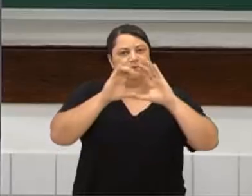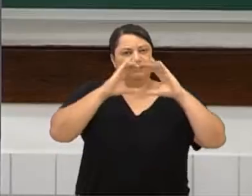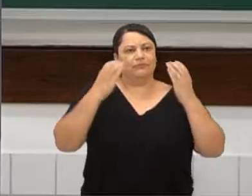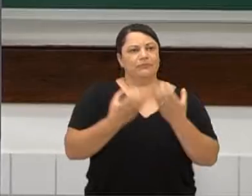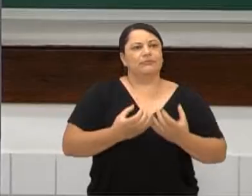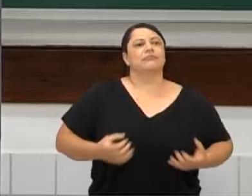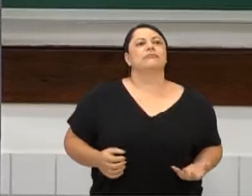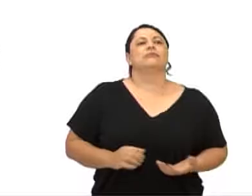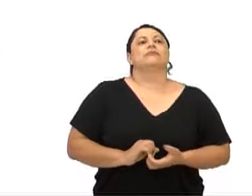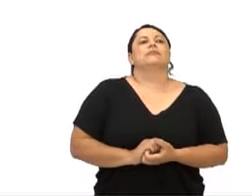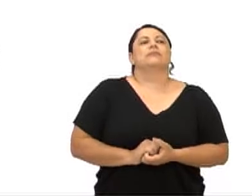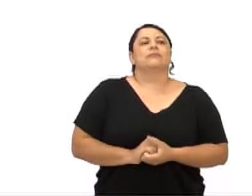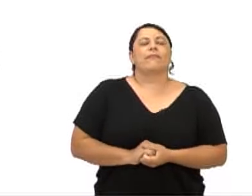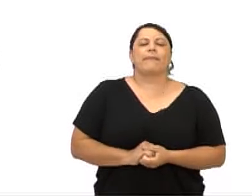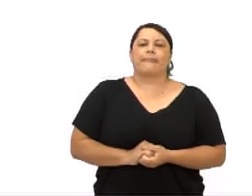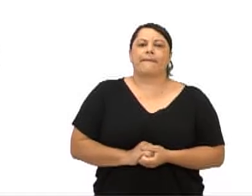Berlim.